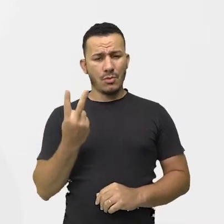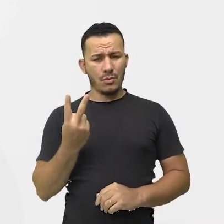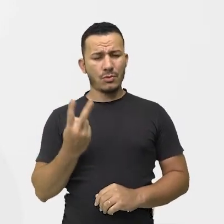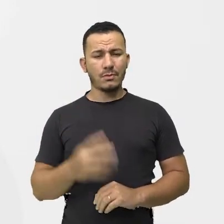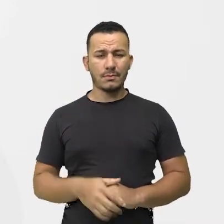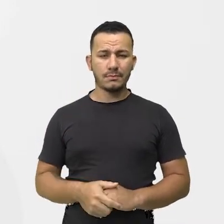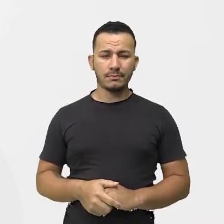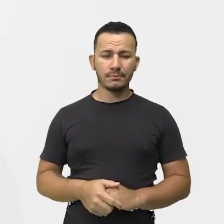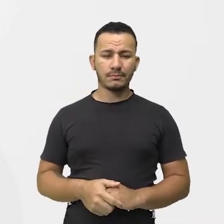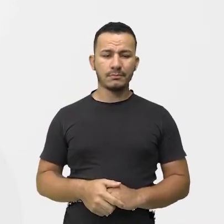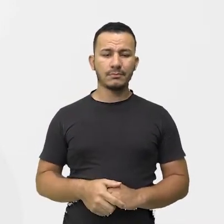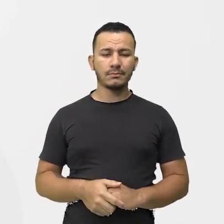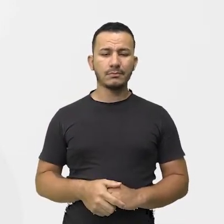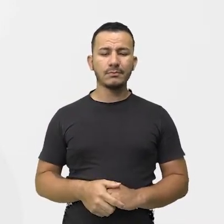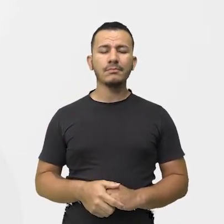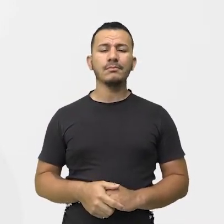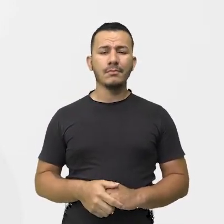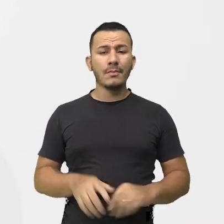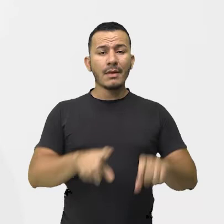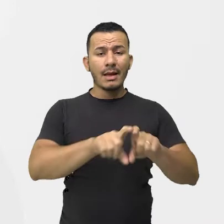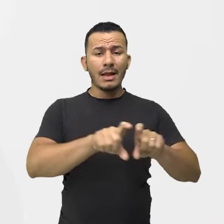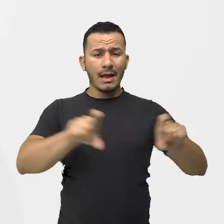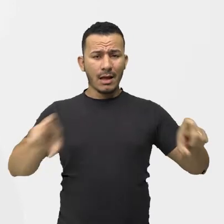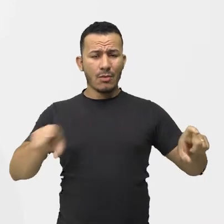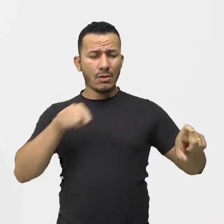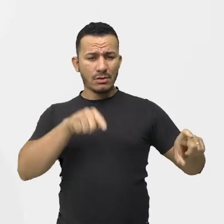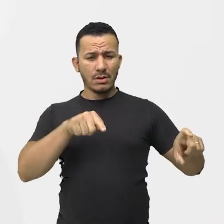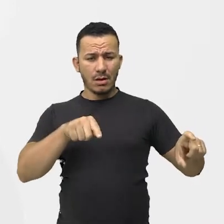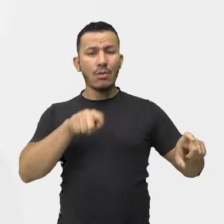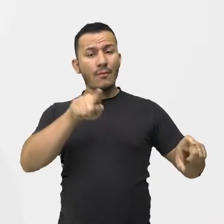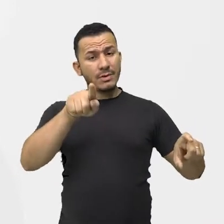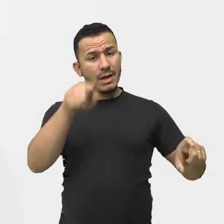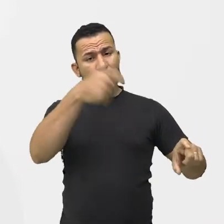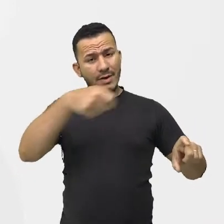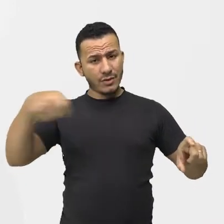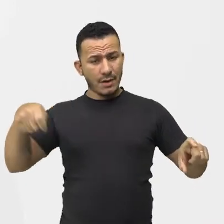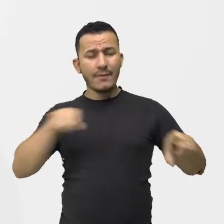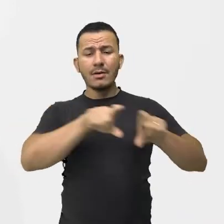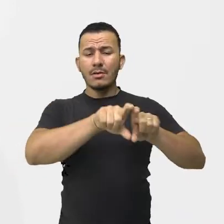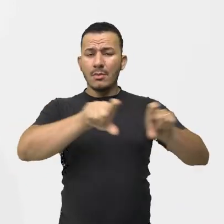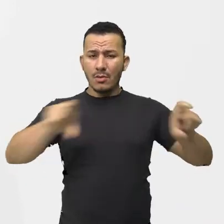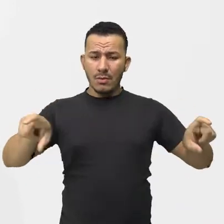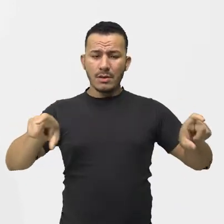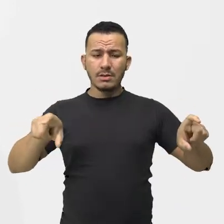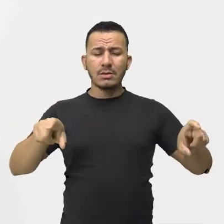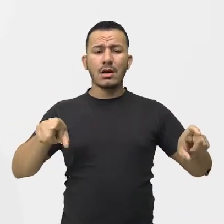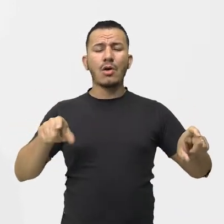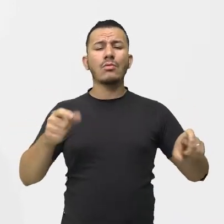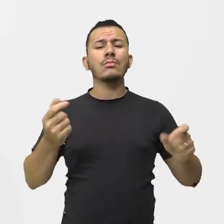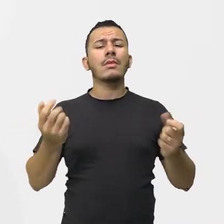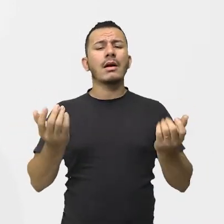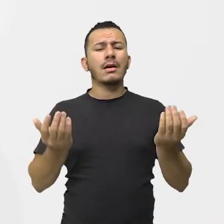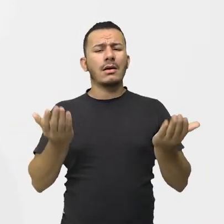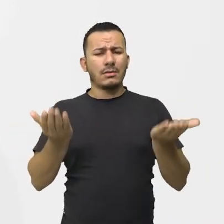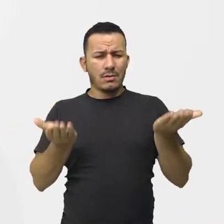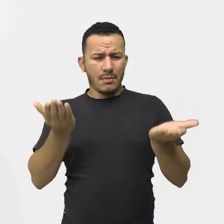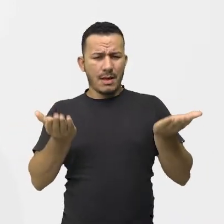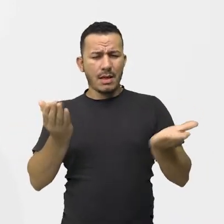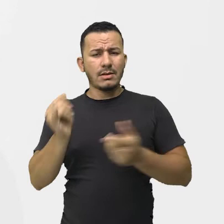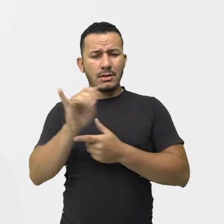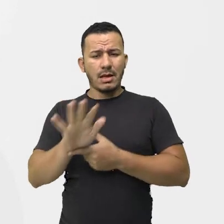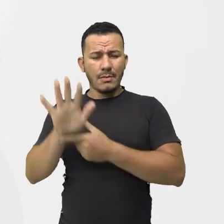2. Em uma equação, escreva uma equação para a imagem abaixo e determine o valor